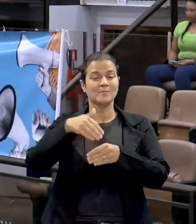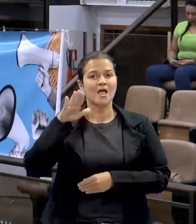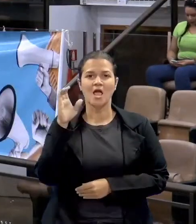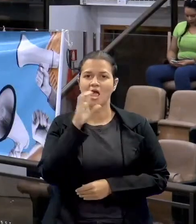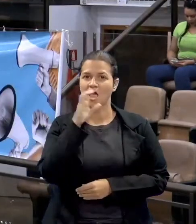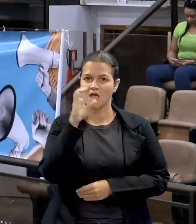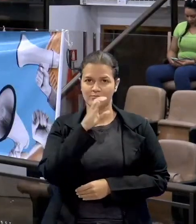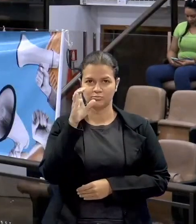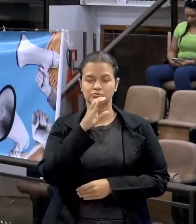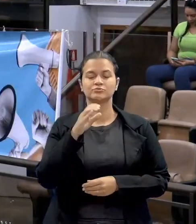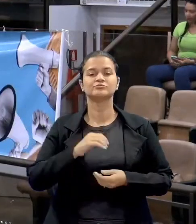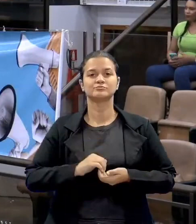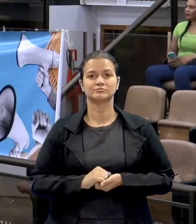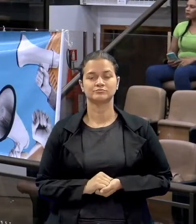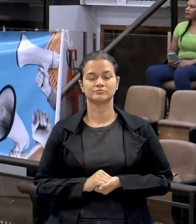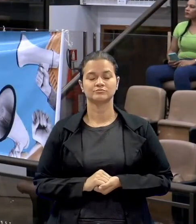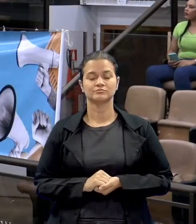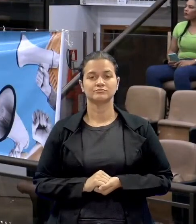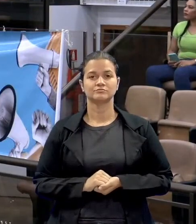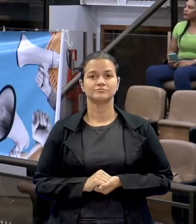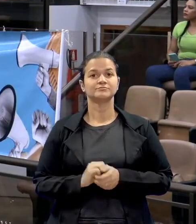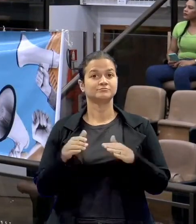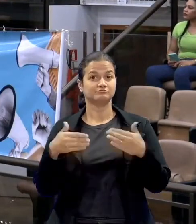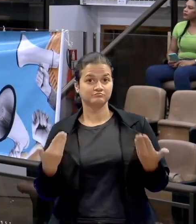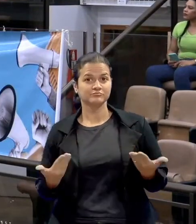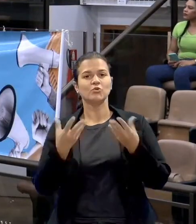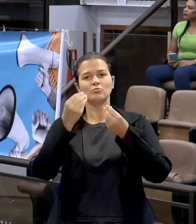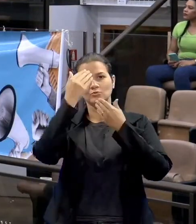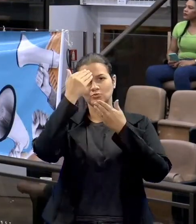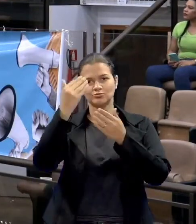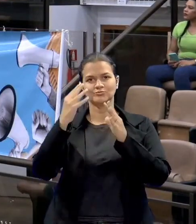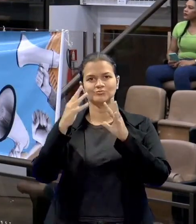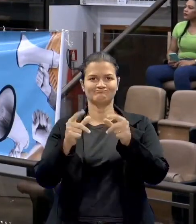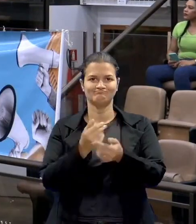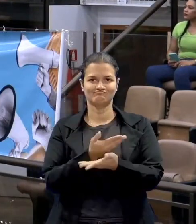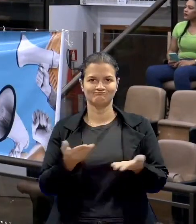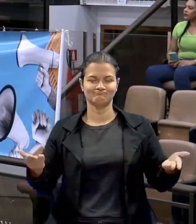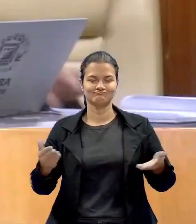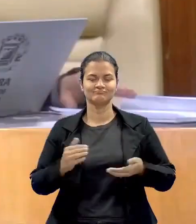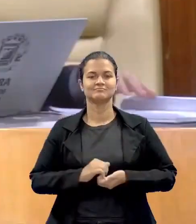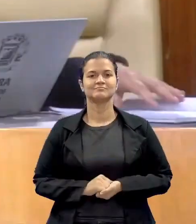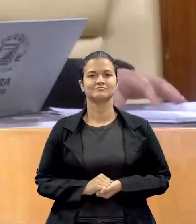possível. E, então, muito obrigado a todos.